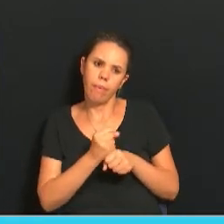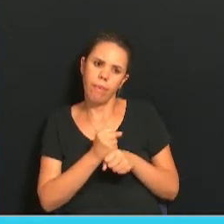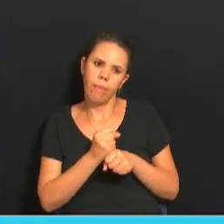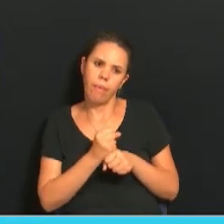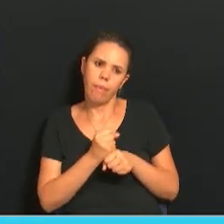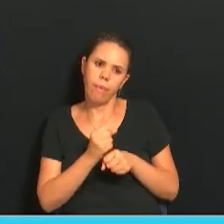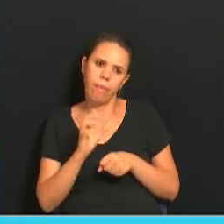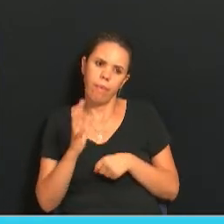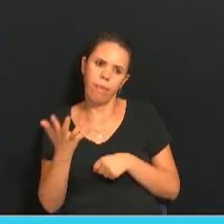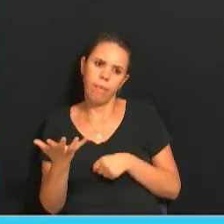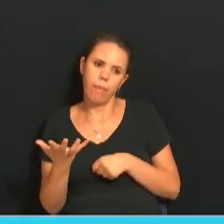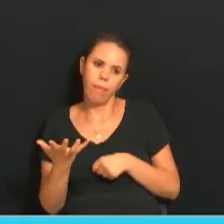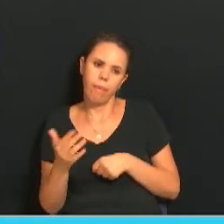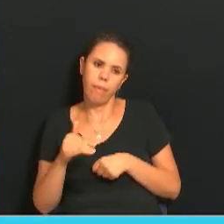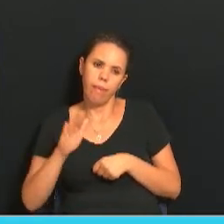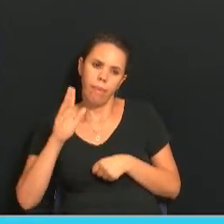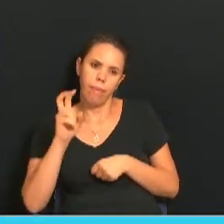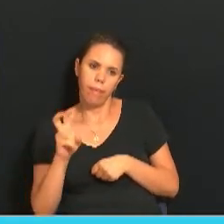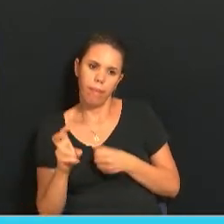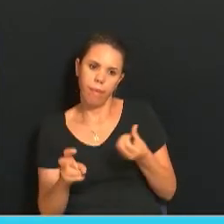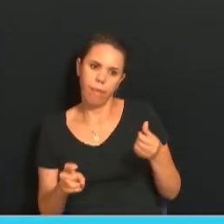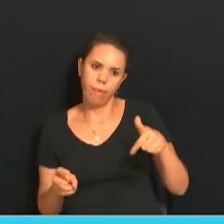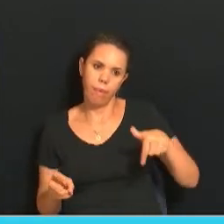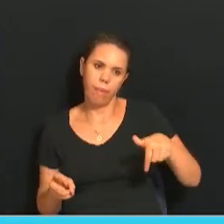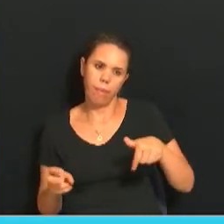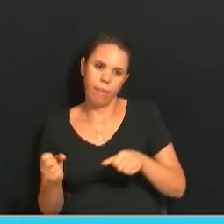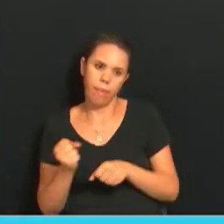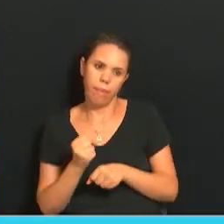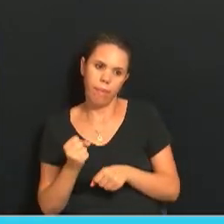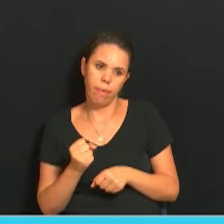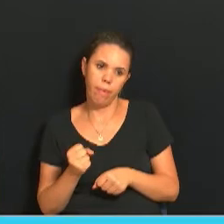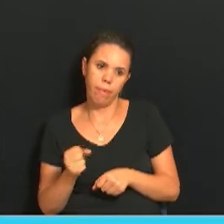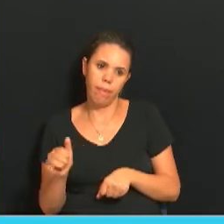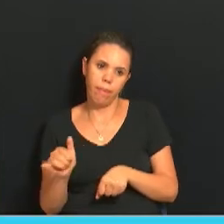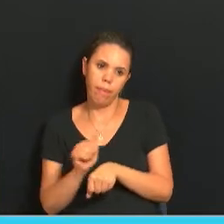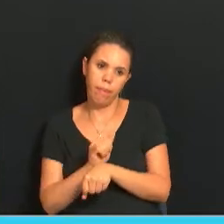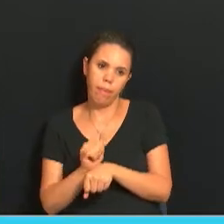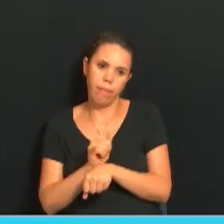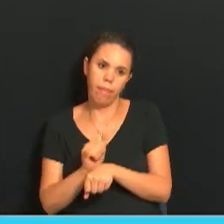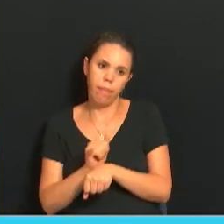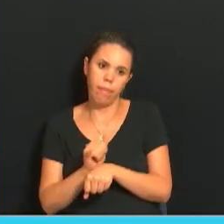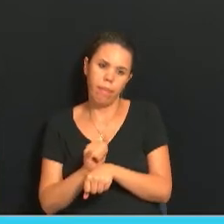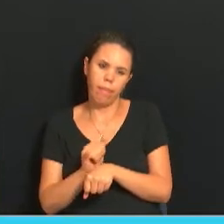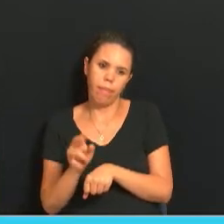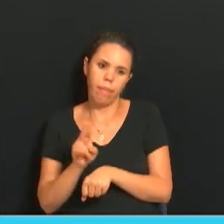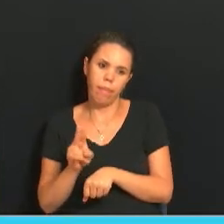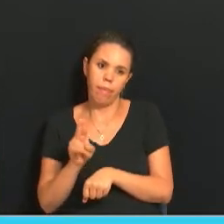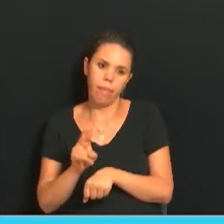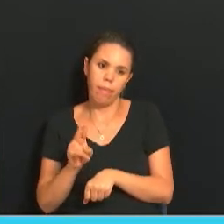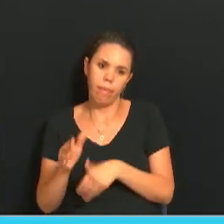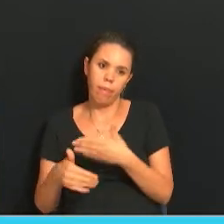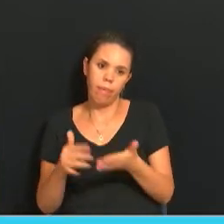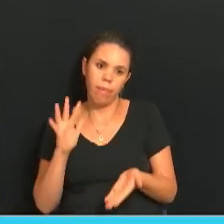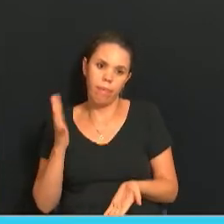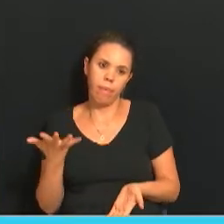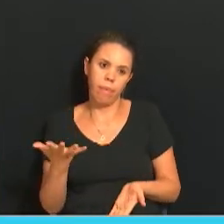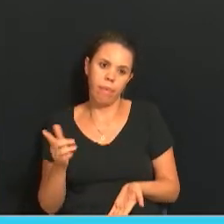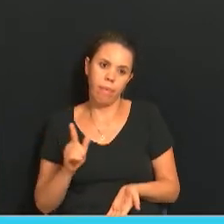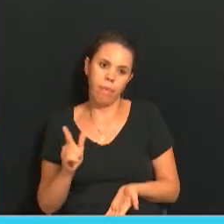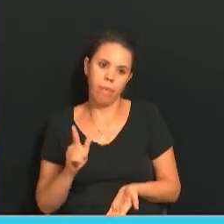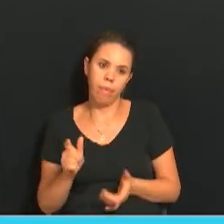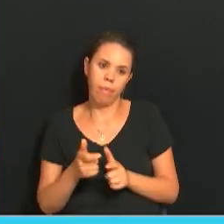eventualmente mais de 5, 6, 7 anos, com uma estratégia. E quando a gente usa isso sequencialmente,